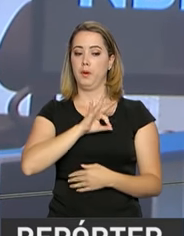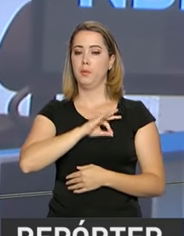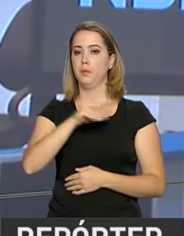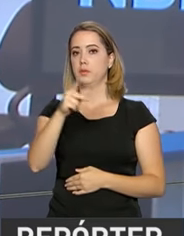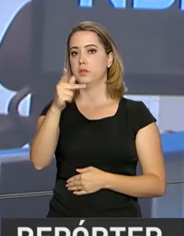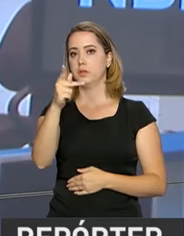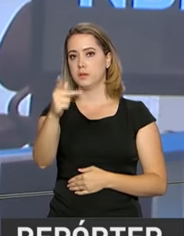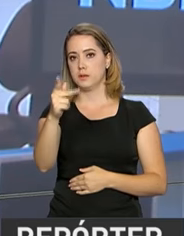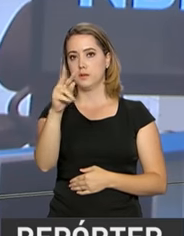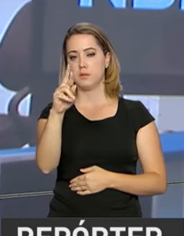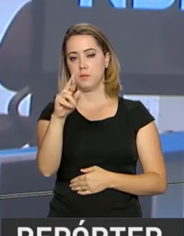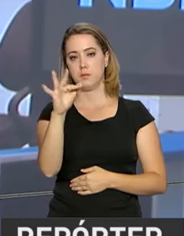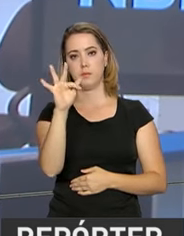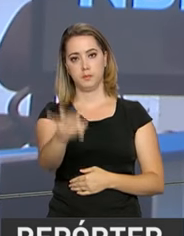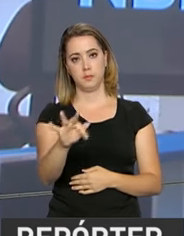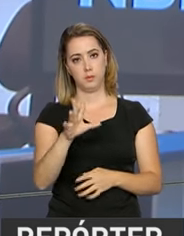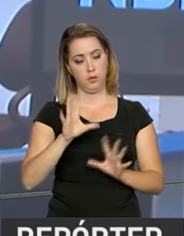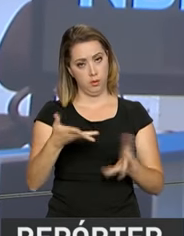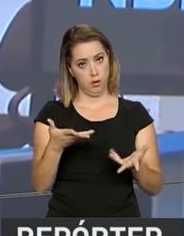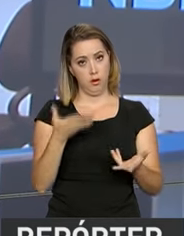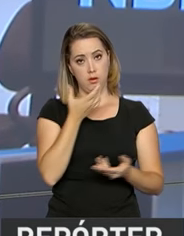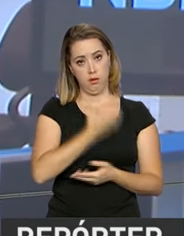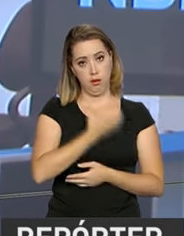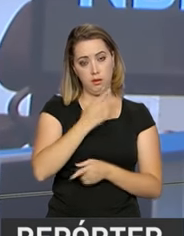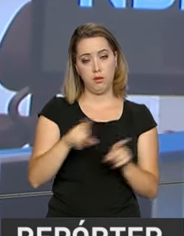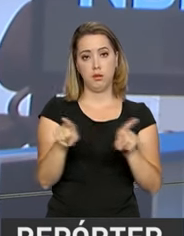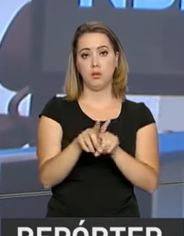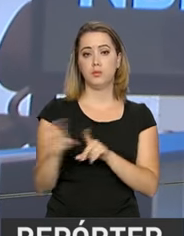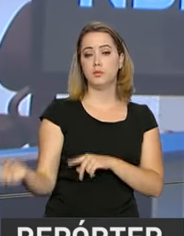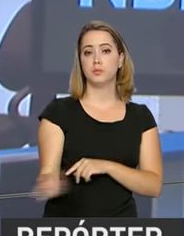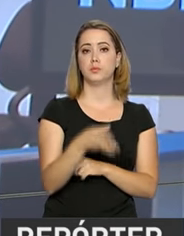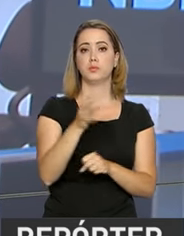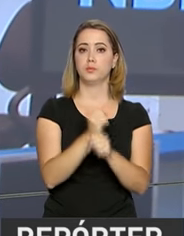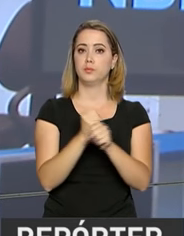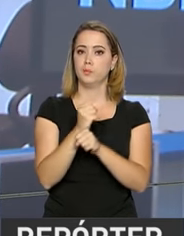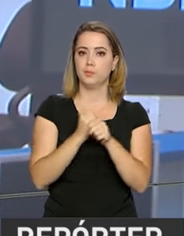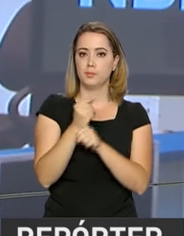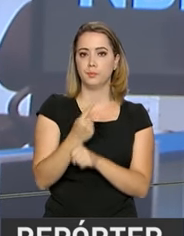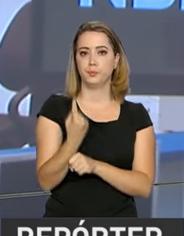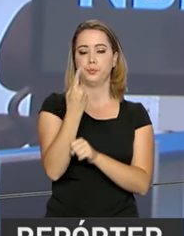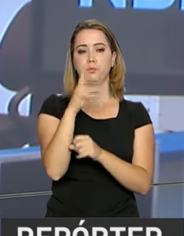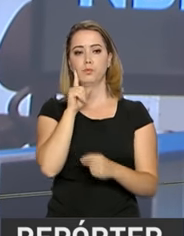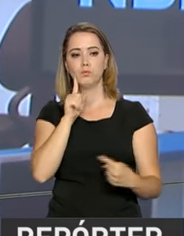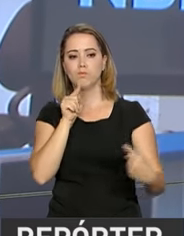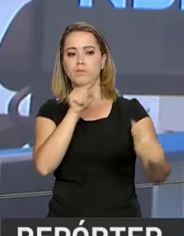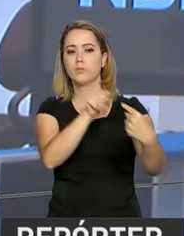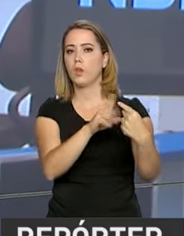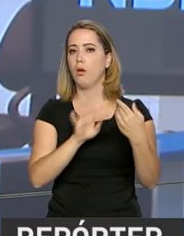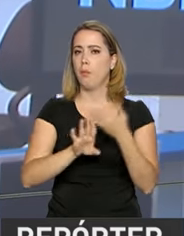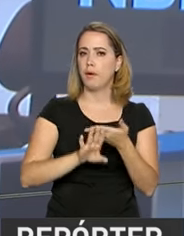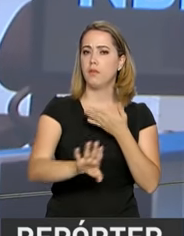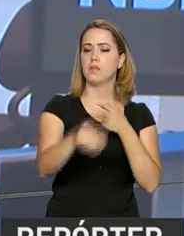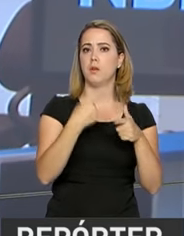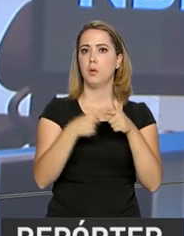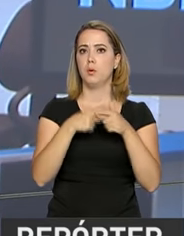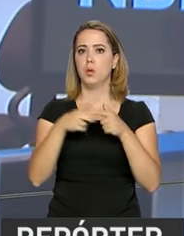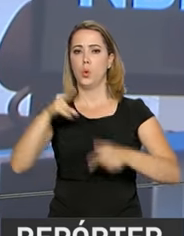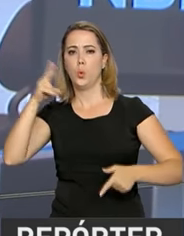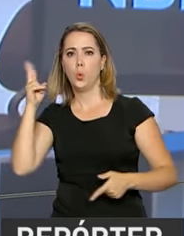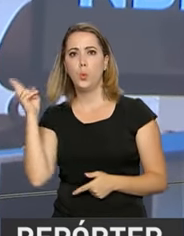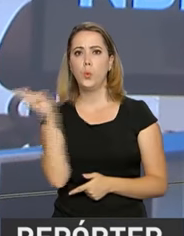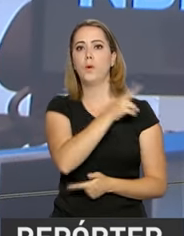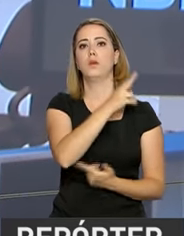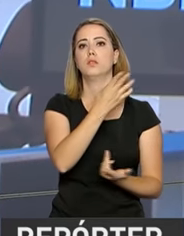as festas de natal e também de ano novo um dos focos da ação é a prevenção no excesso de velocidade o